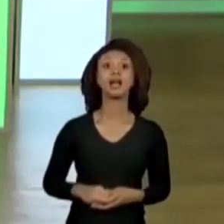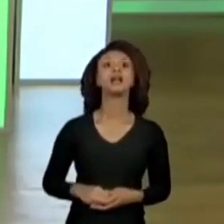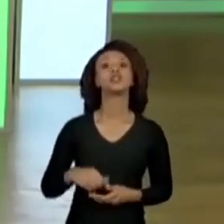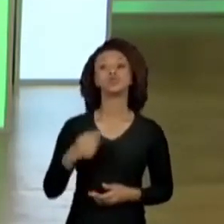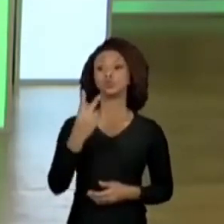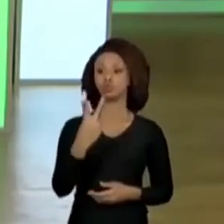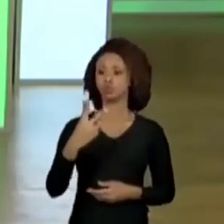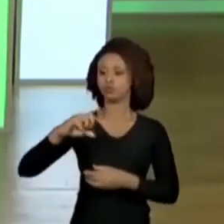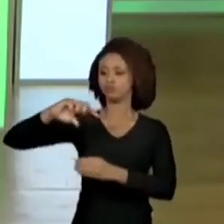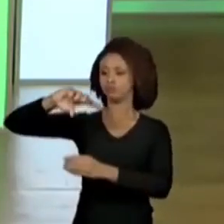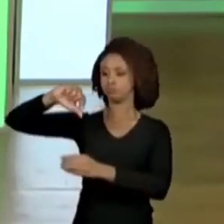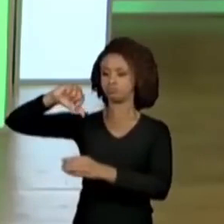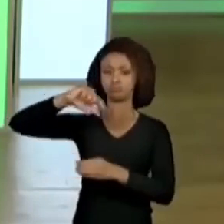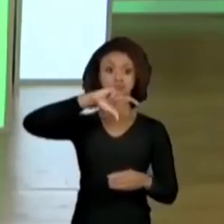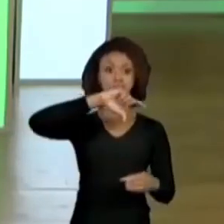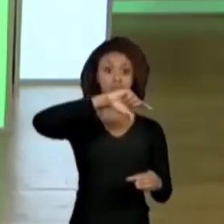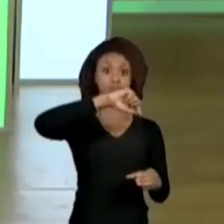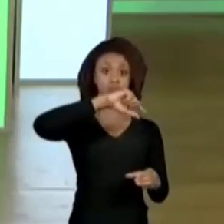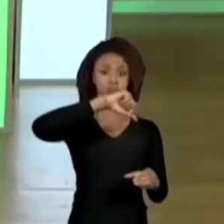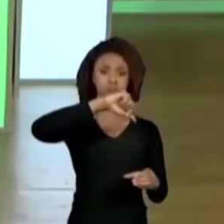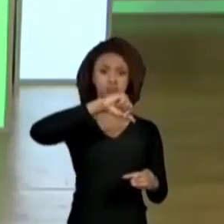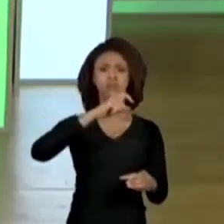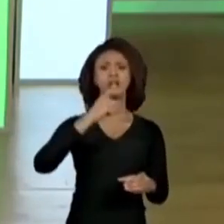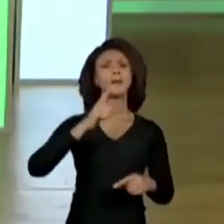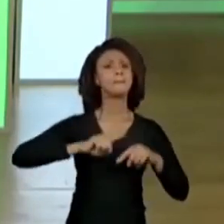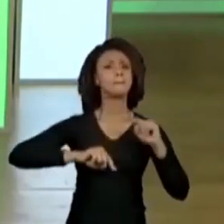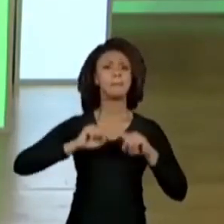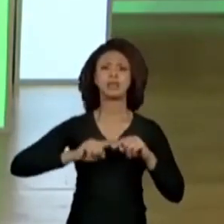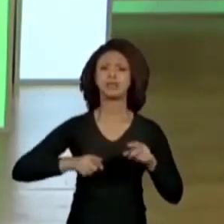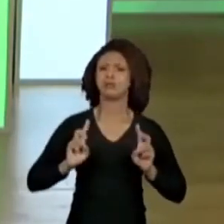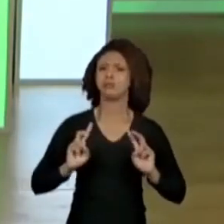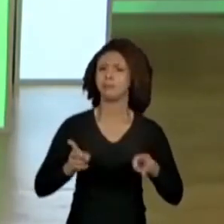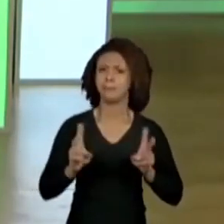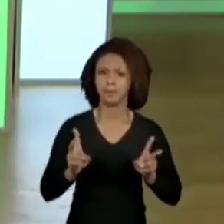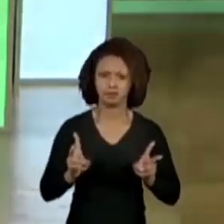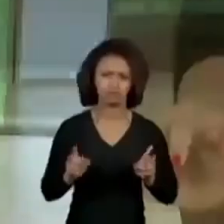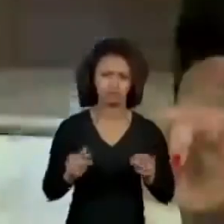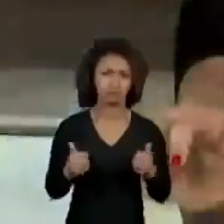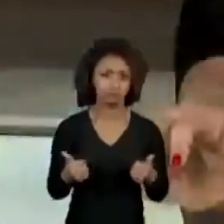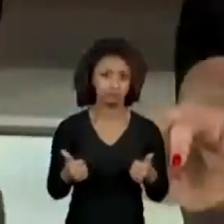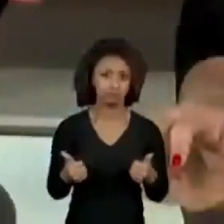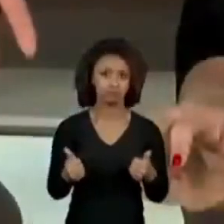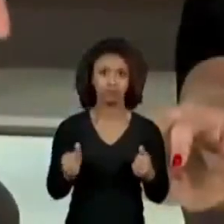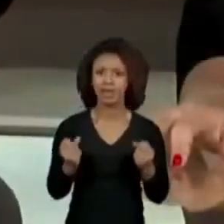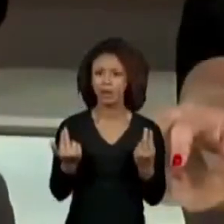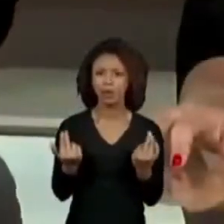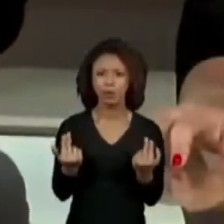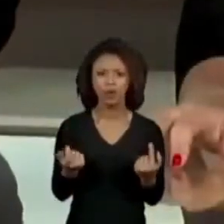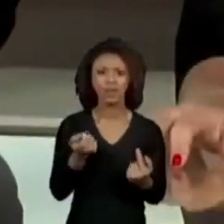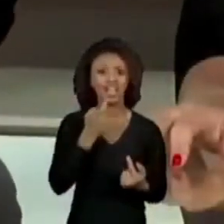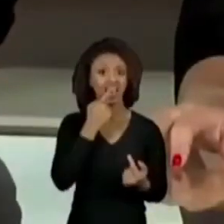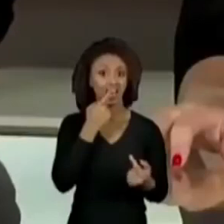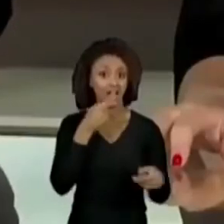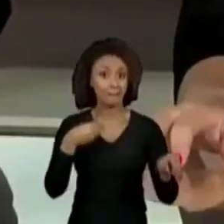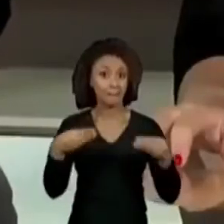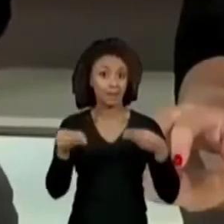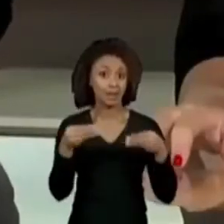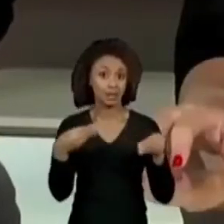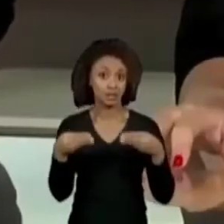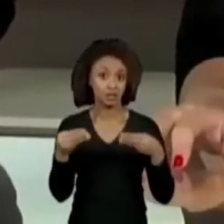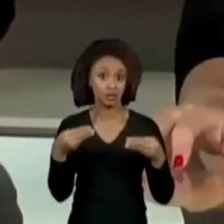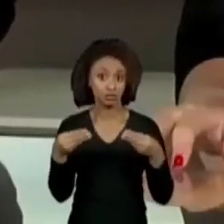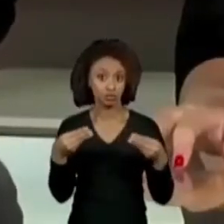duas garrafas. Elas são feitas do mesmo material, ok? O plástico, não